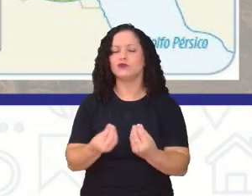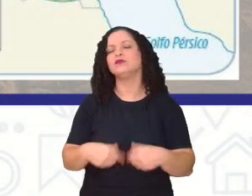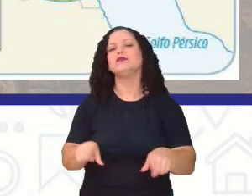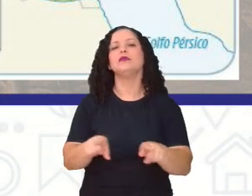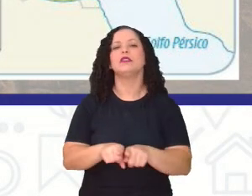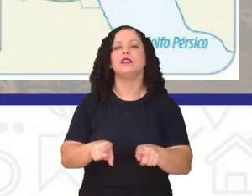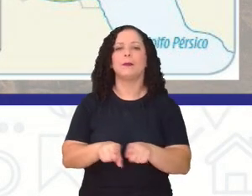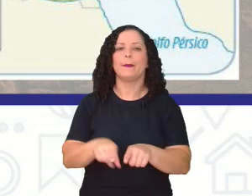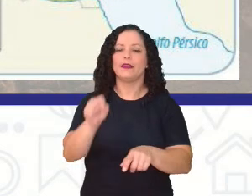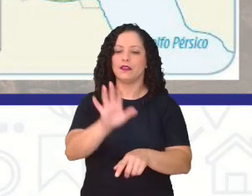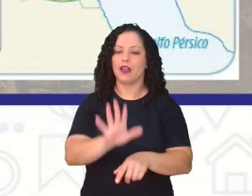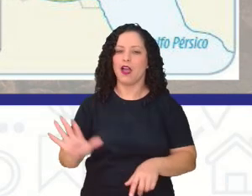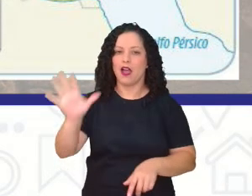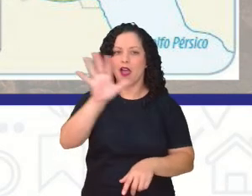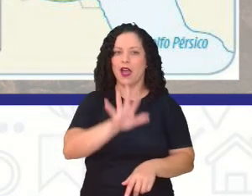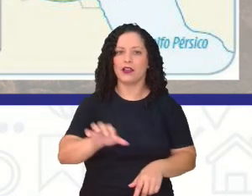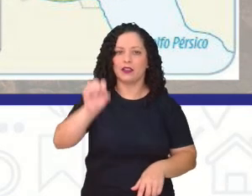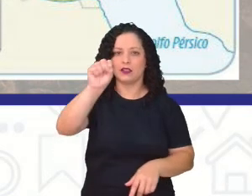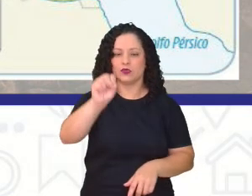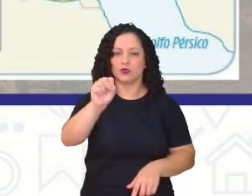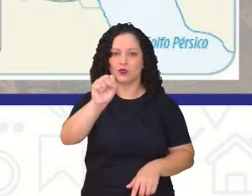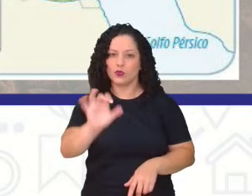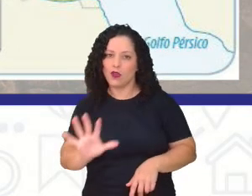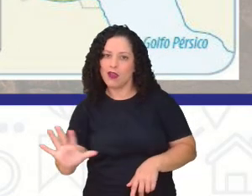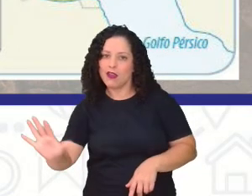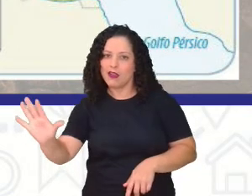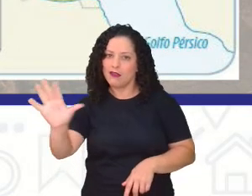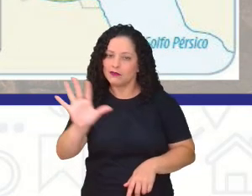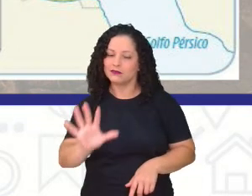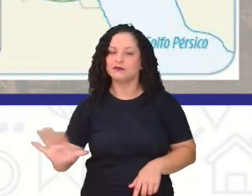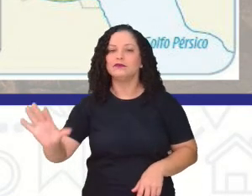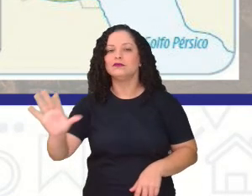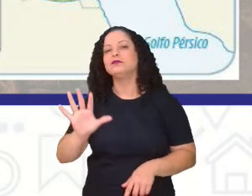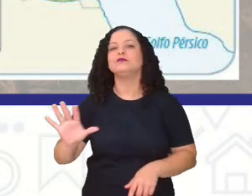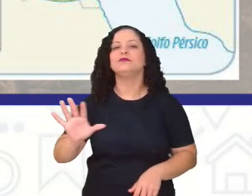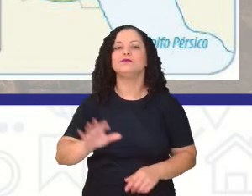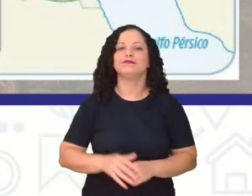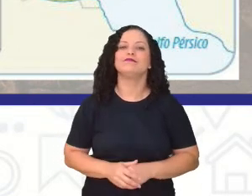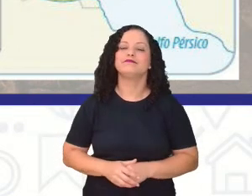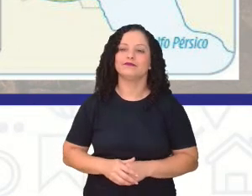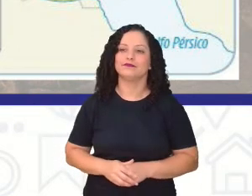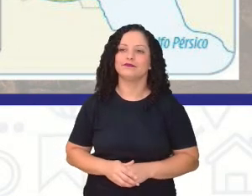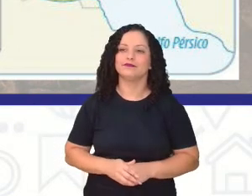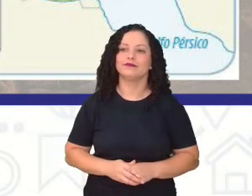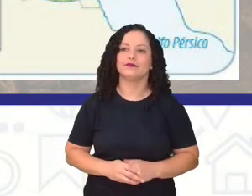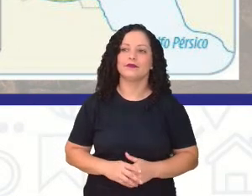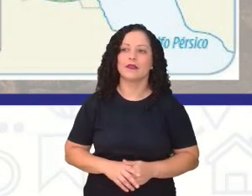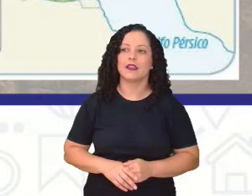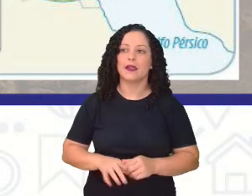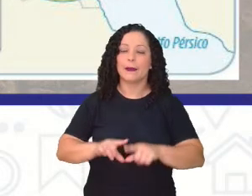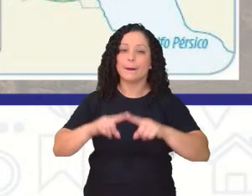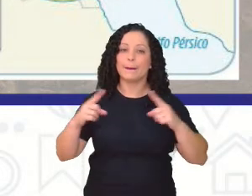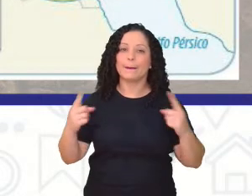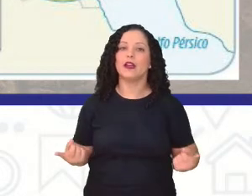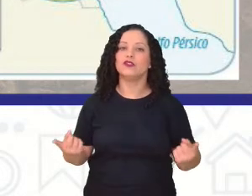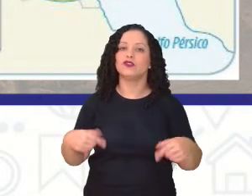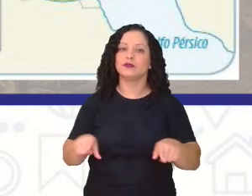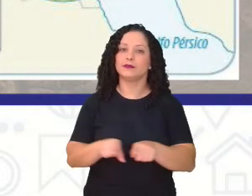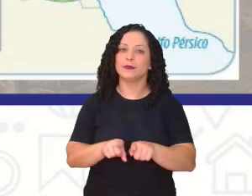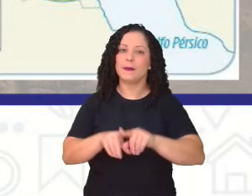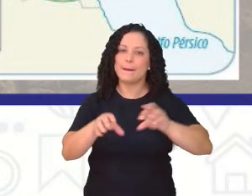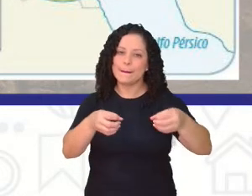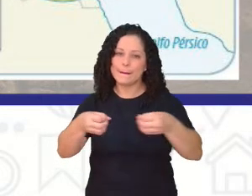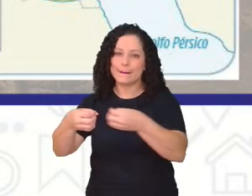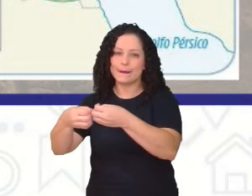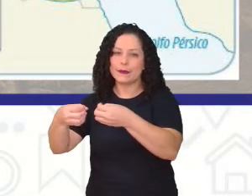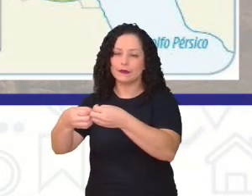sudeste, né, na realidade, o sudoeste, na realidade, é uma questão geográfica aí, atrapalhando um pouquinho. Mas mais para o sudoeste a